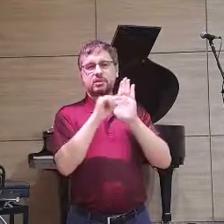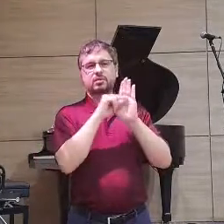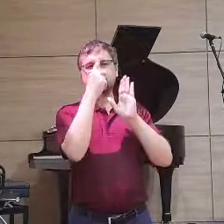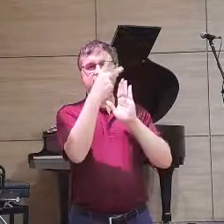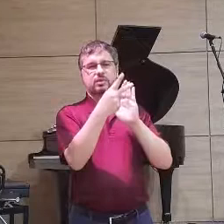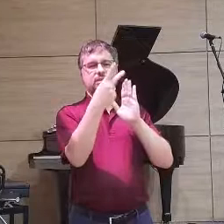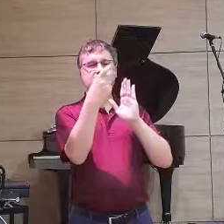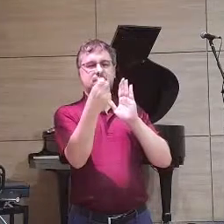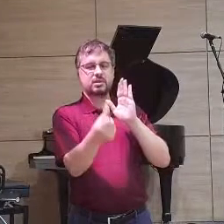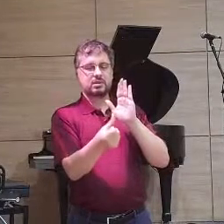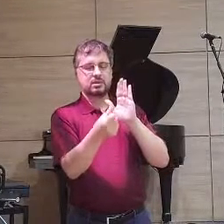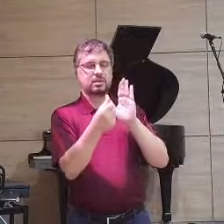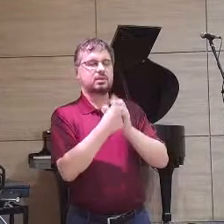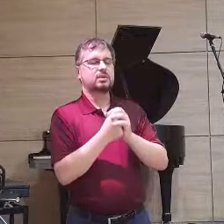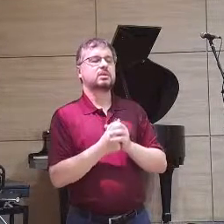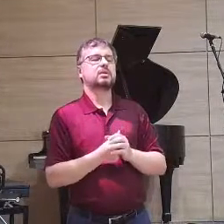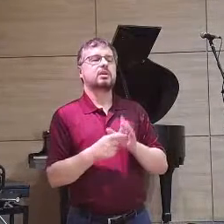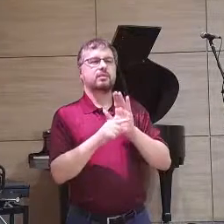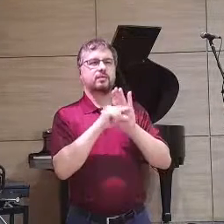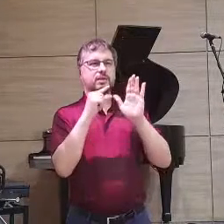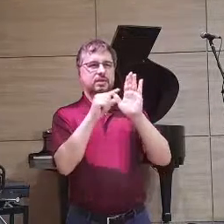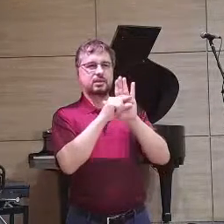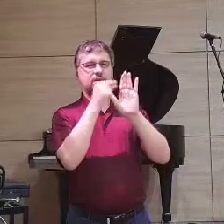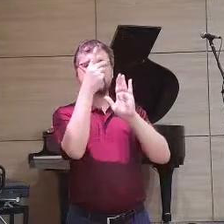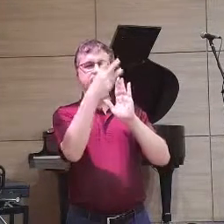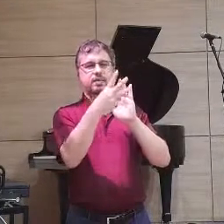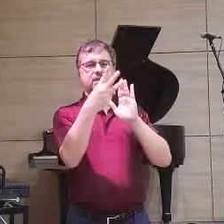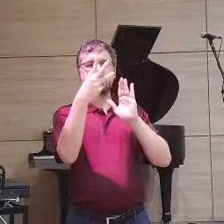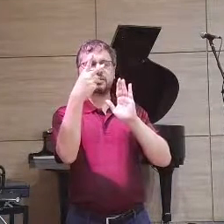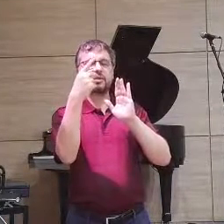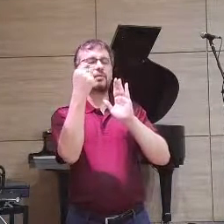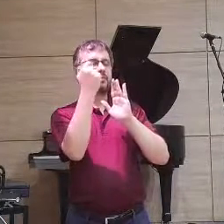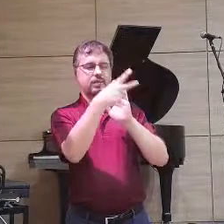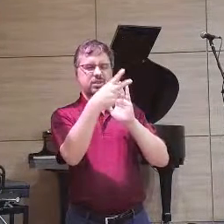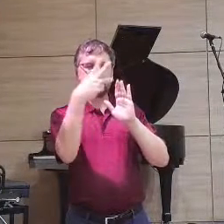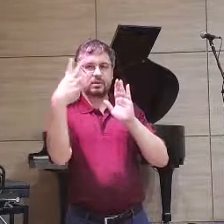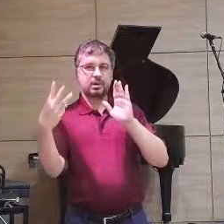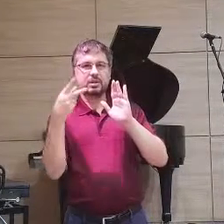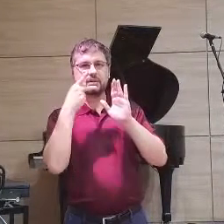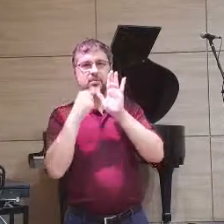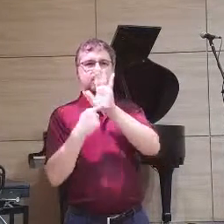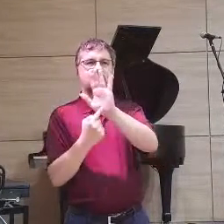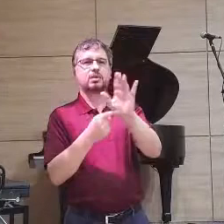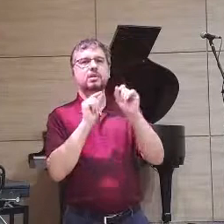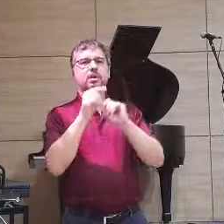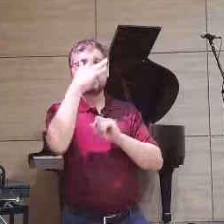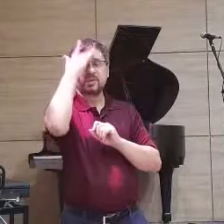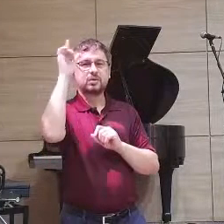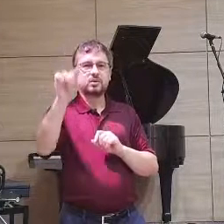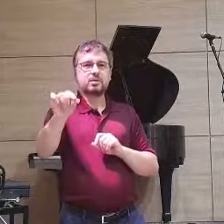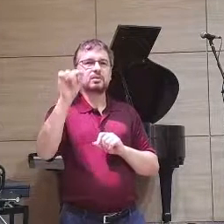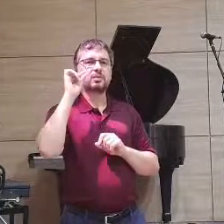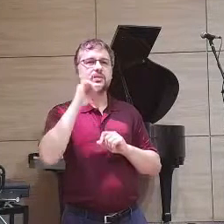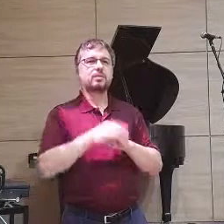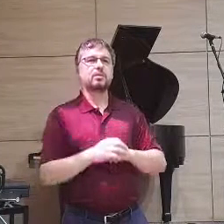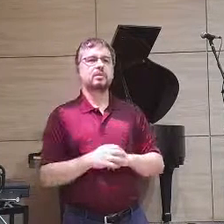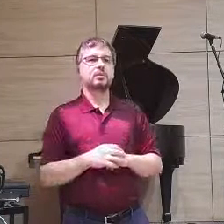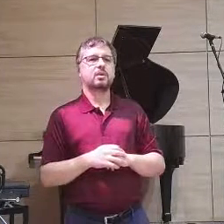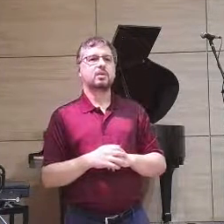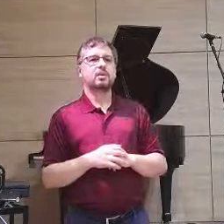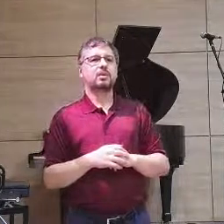vai mostrar que o formato o Versículo 23 mostra quem eram os homens escolhidos os homens escolhidos foram José